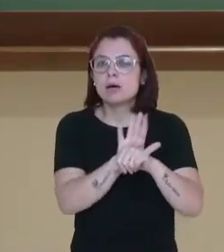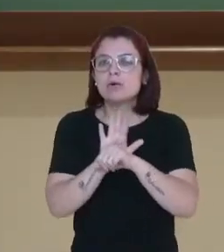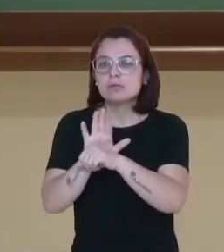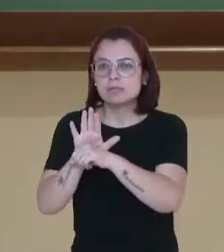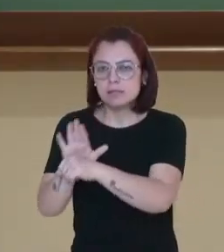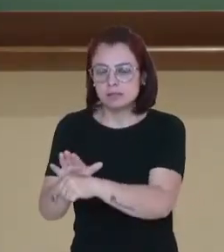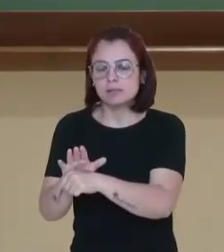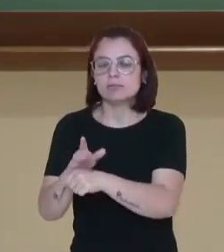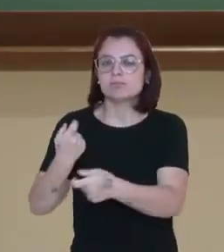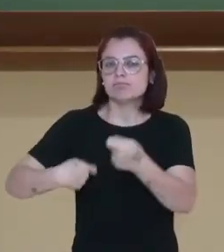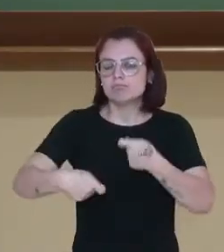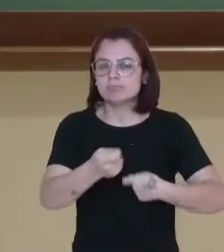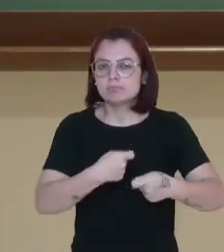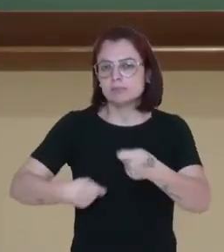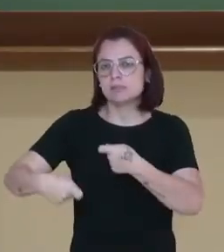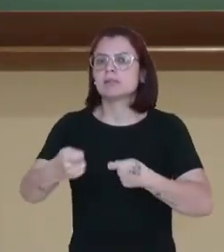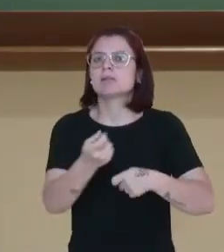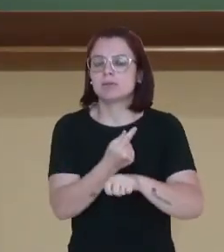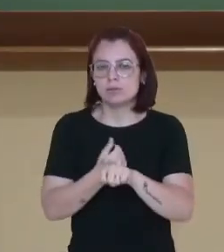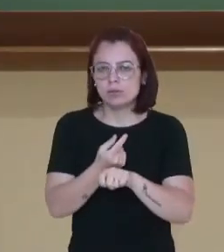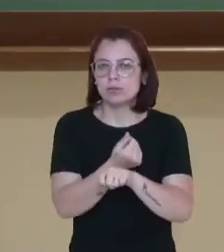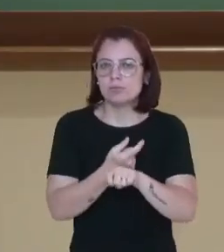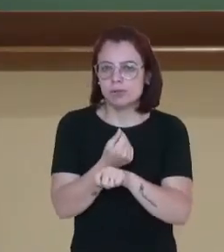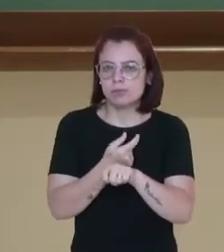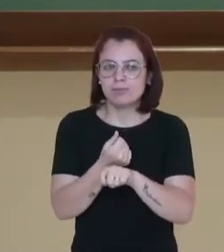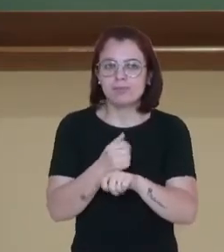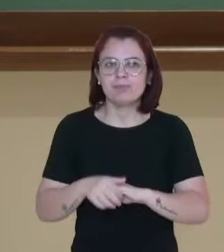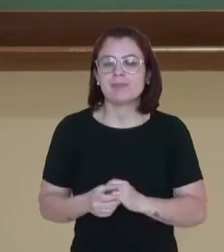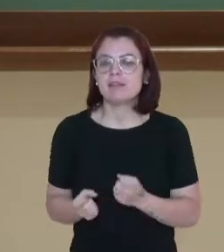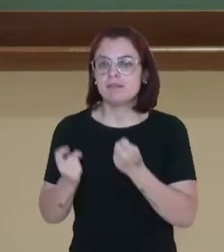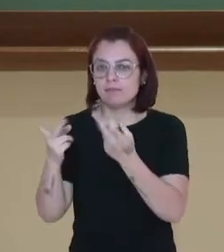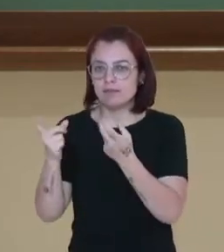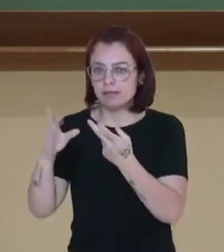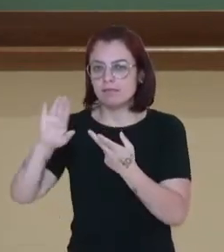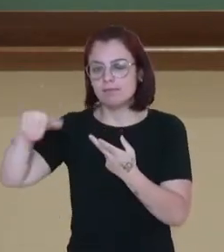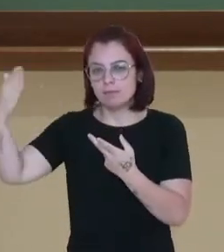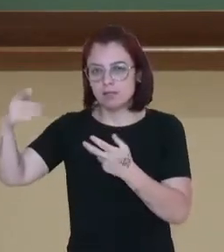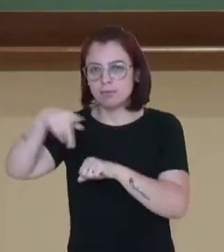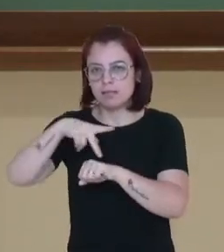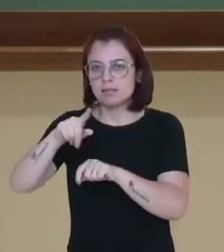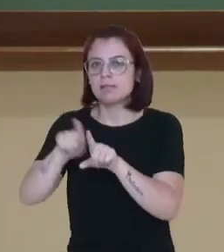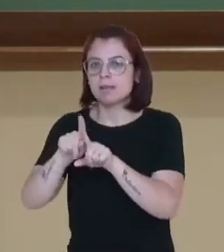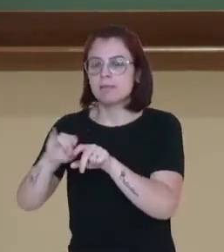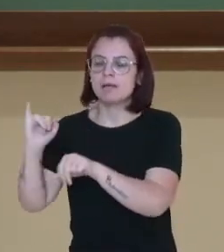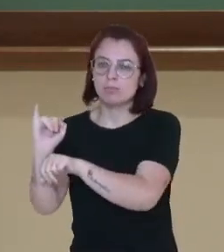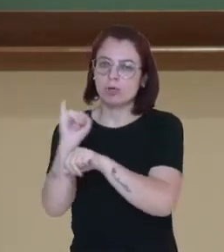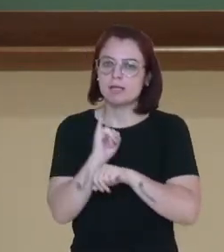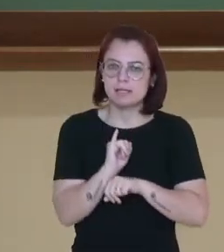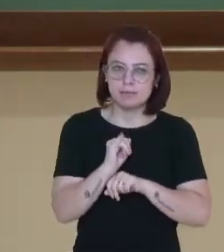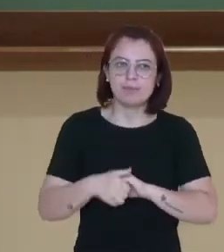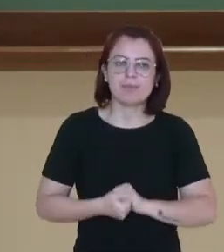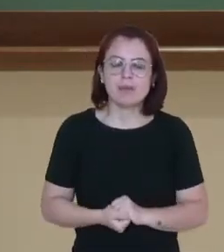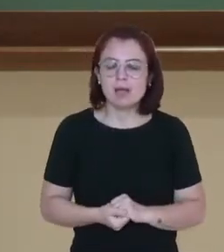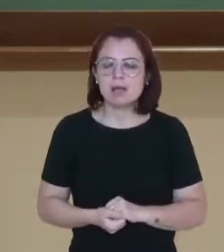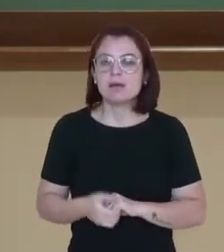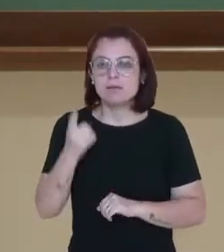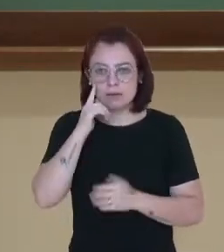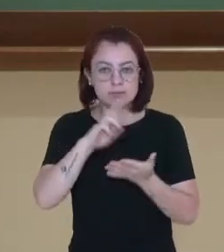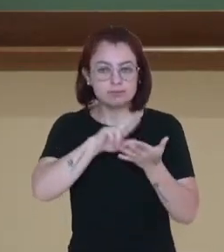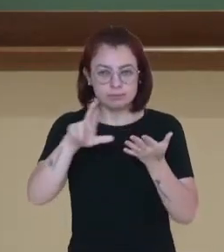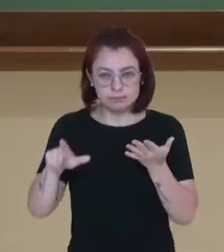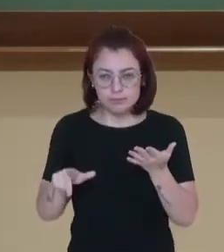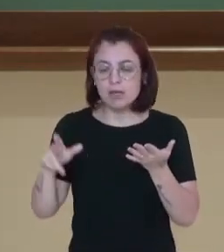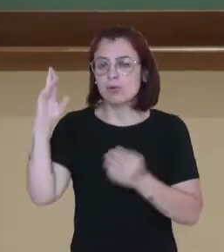trato econômico da importação e exportação. Dentro dessa característica, temos que observar também que a Rússia tem